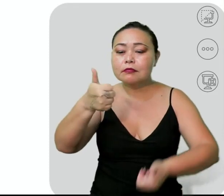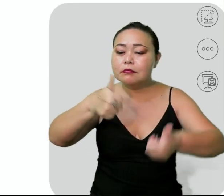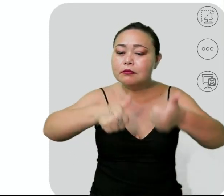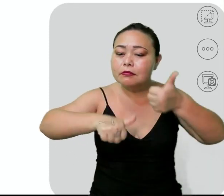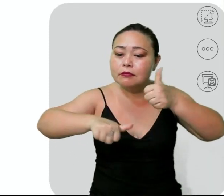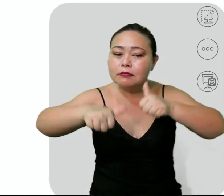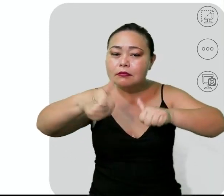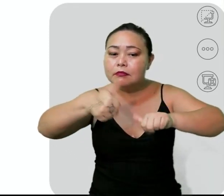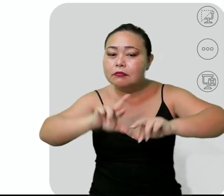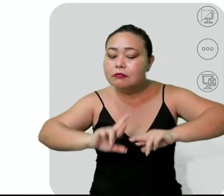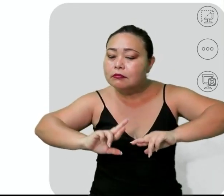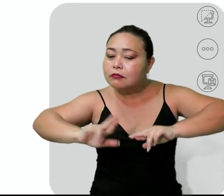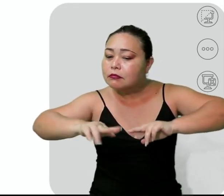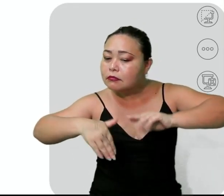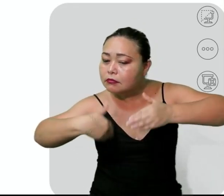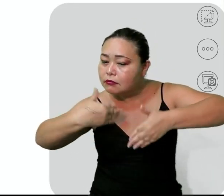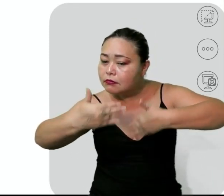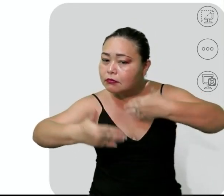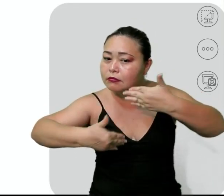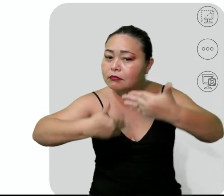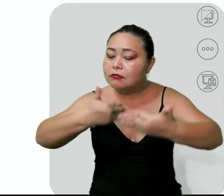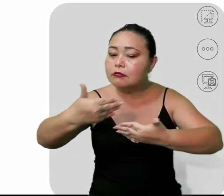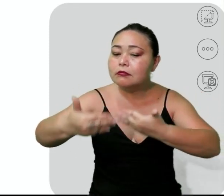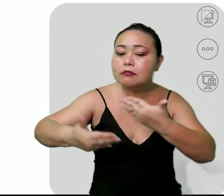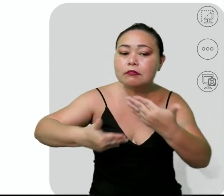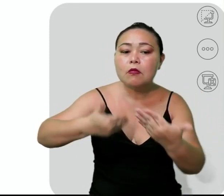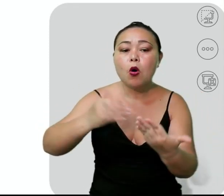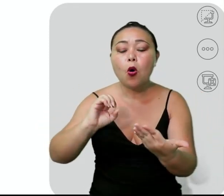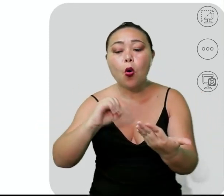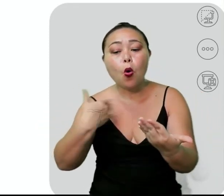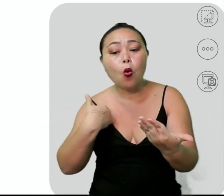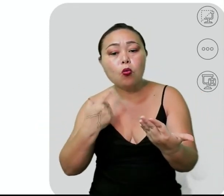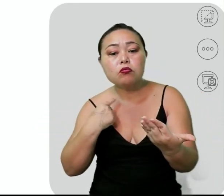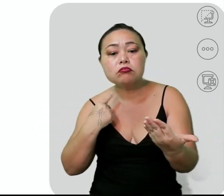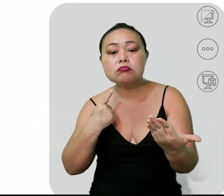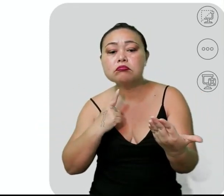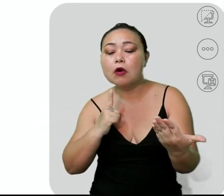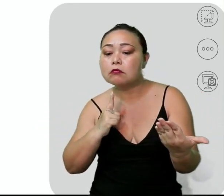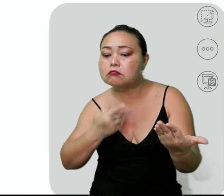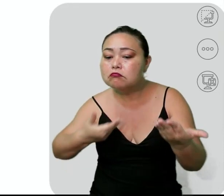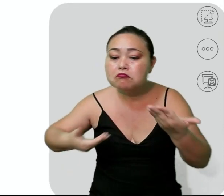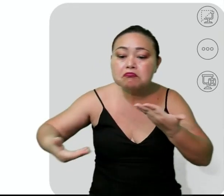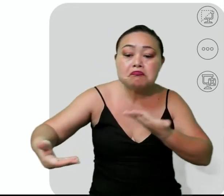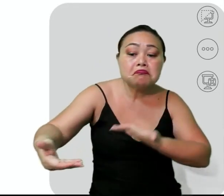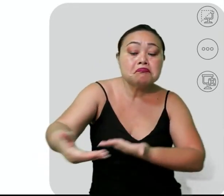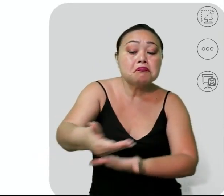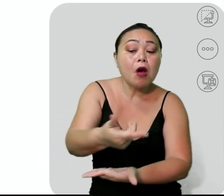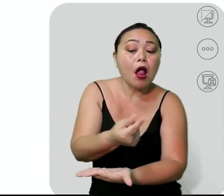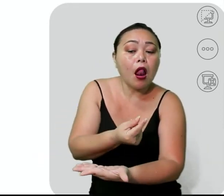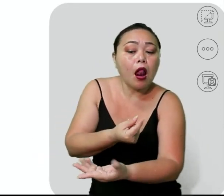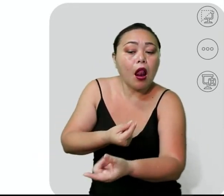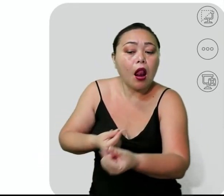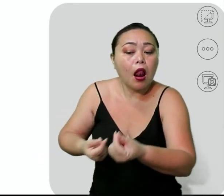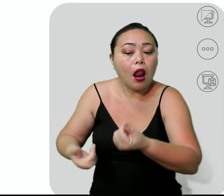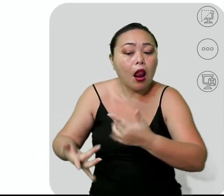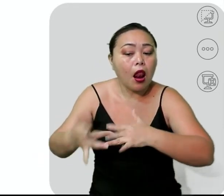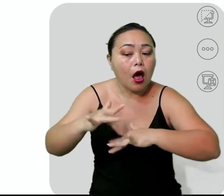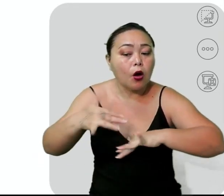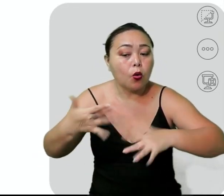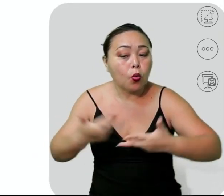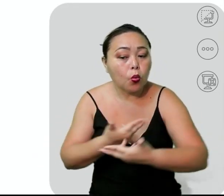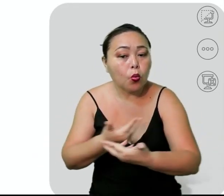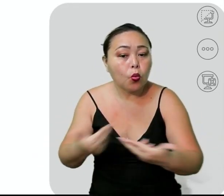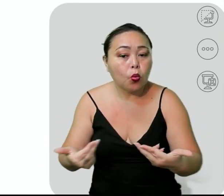analisar diferentes processos de produção ou circulação de riquezas.